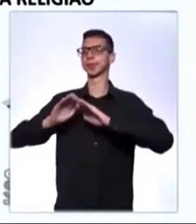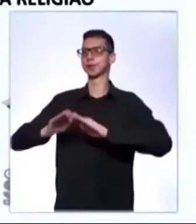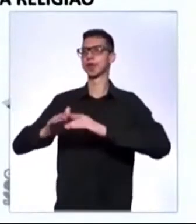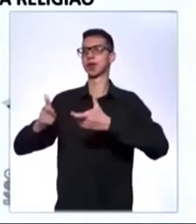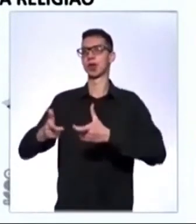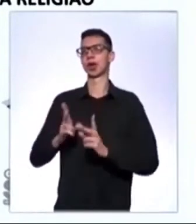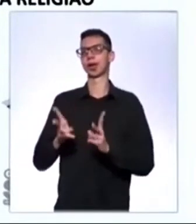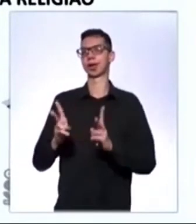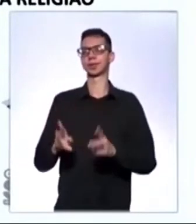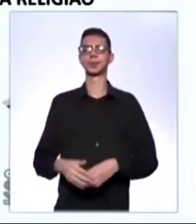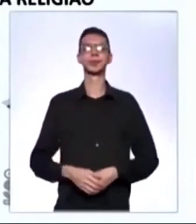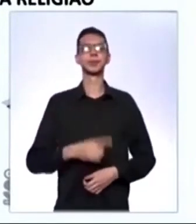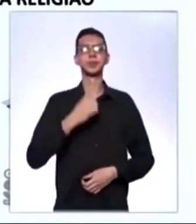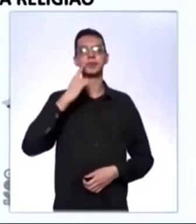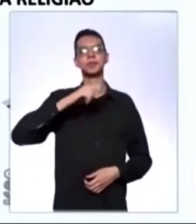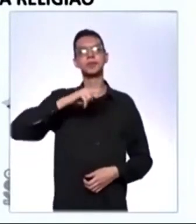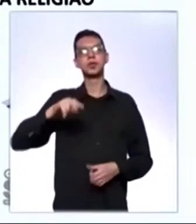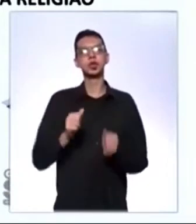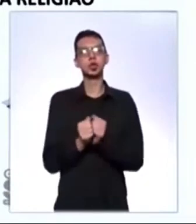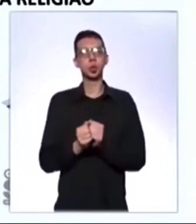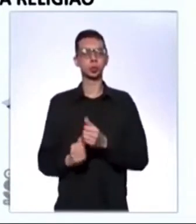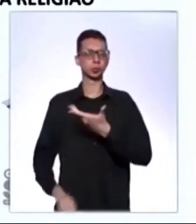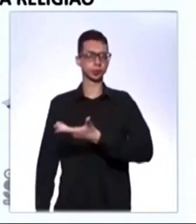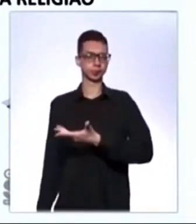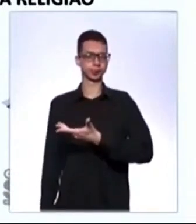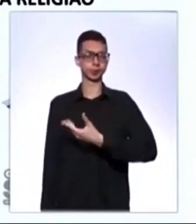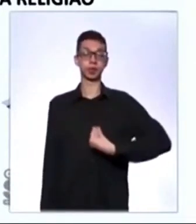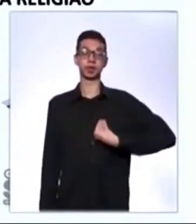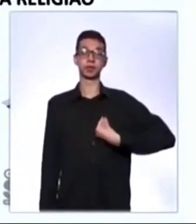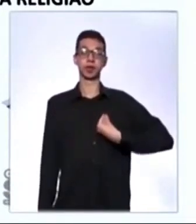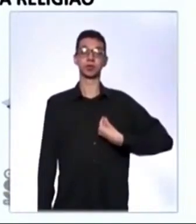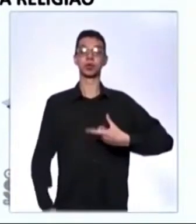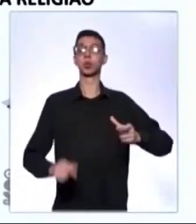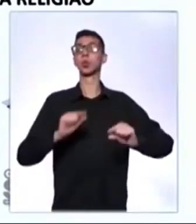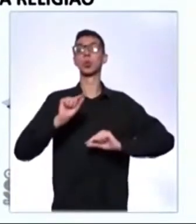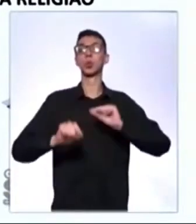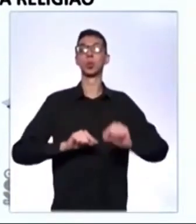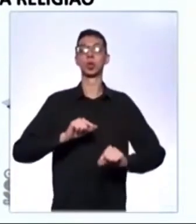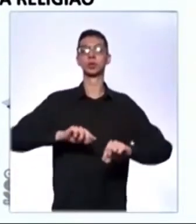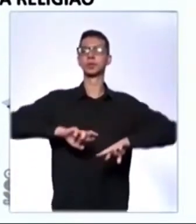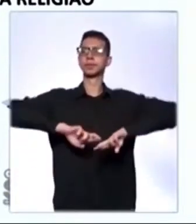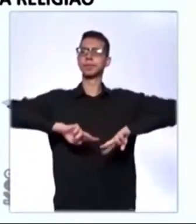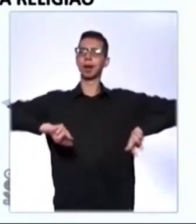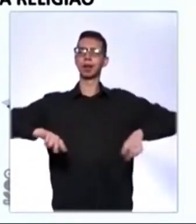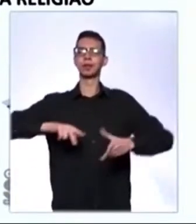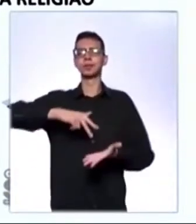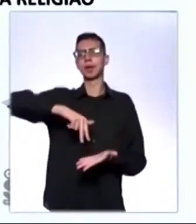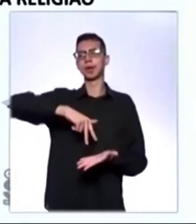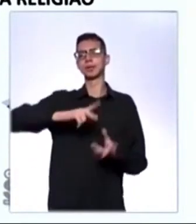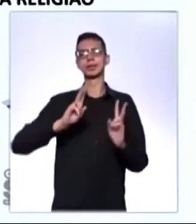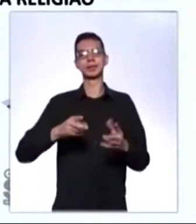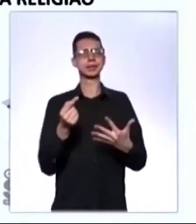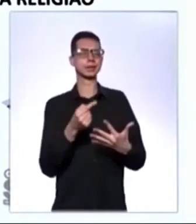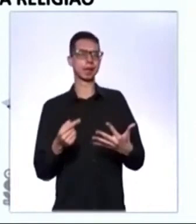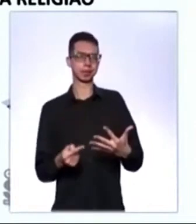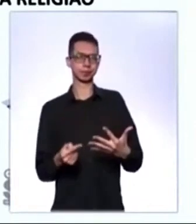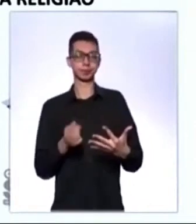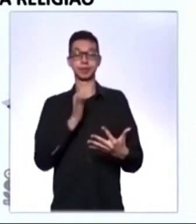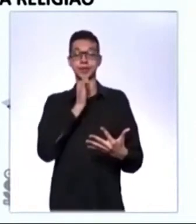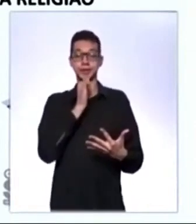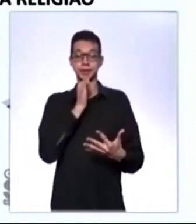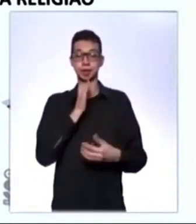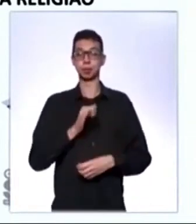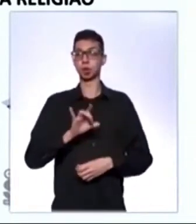juntos? Vivemos em um mundo repleto de diversidades e a dança está sempre presente em todos os meios. Não só como uma simples